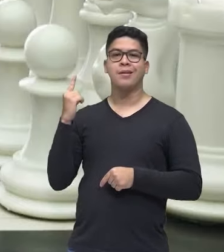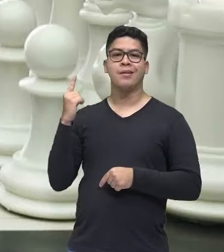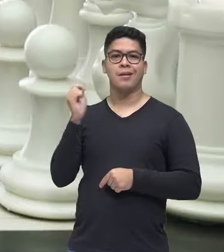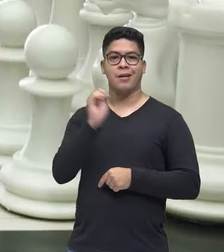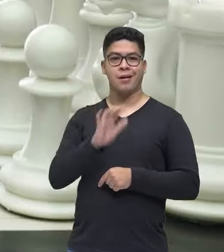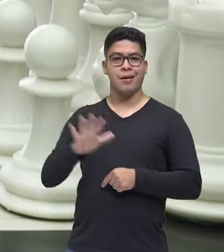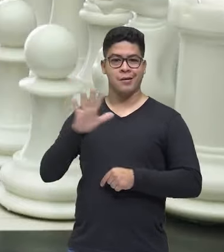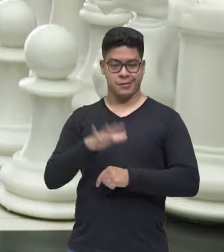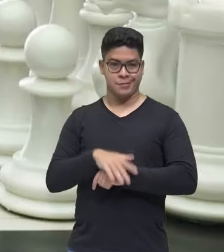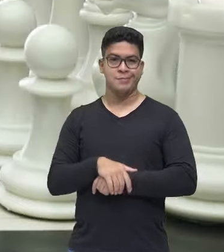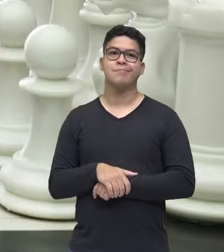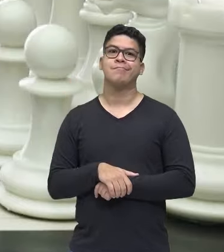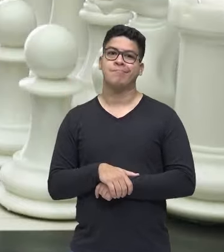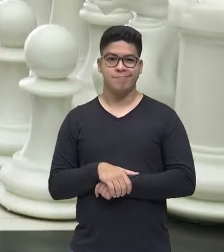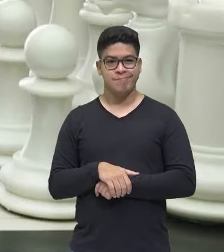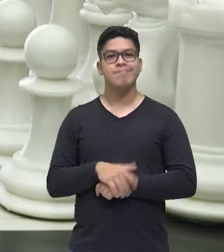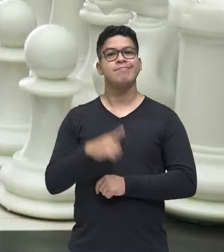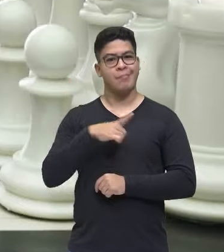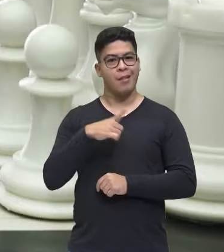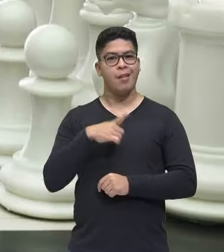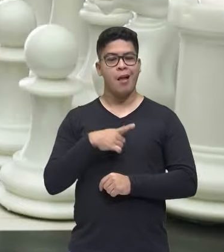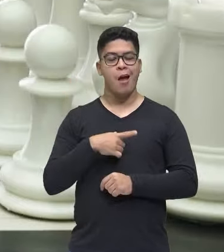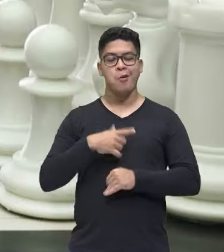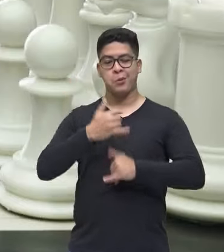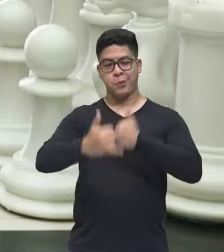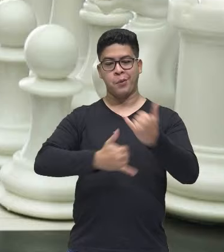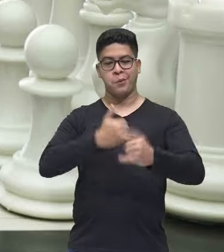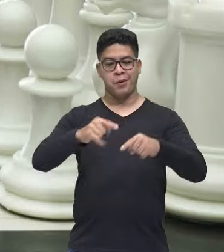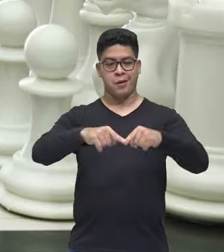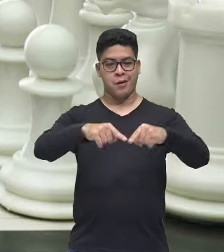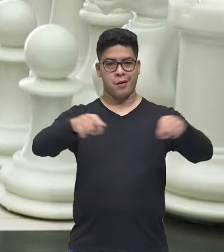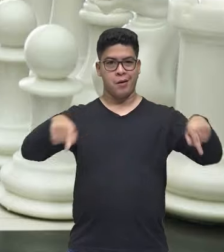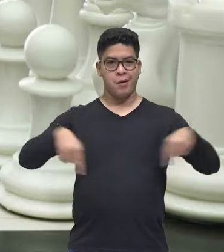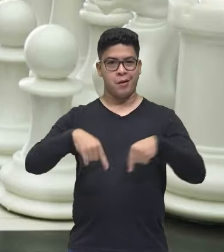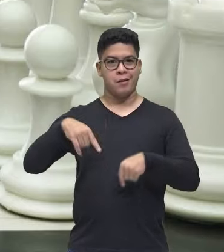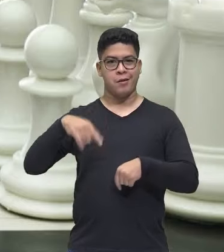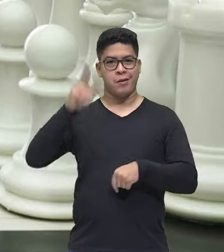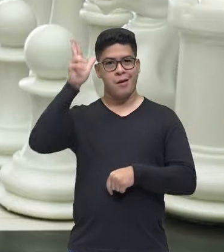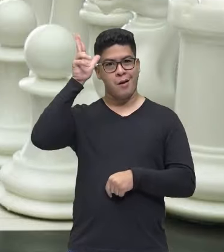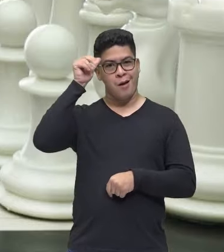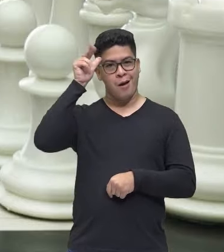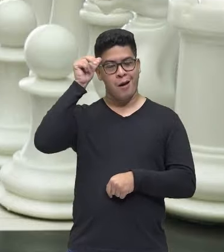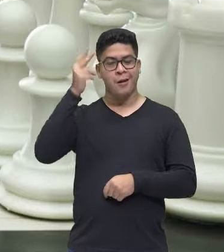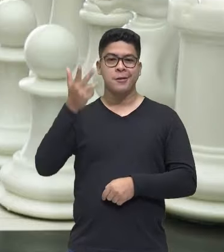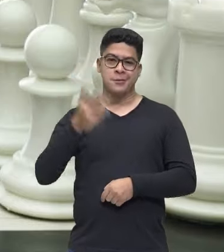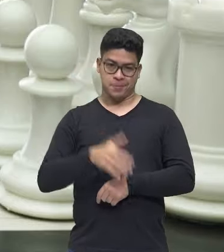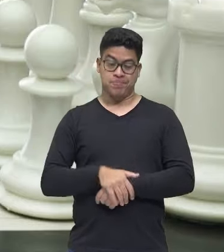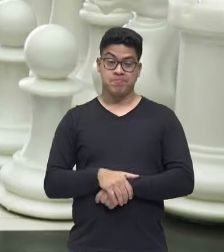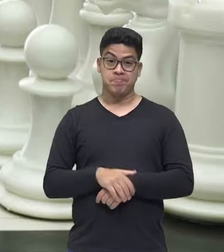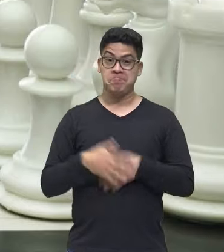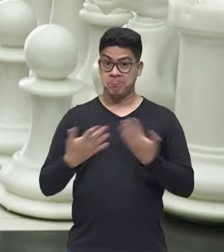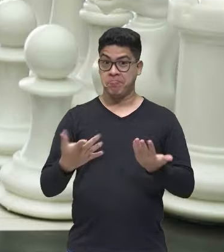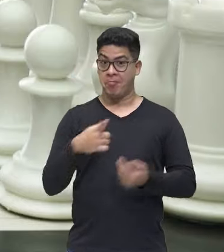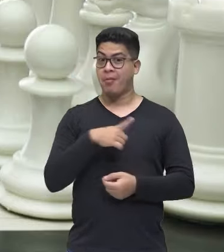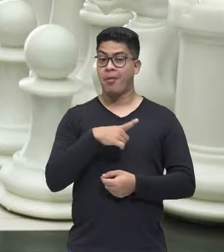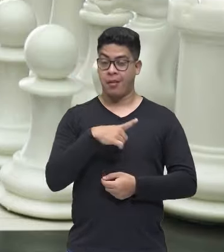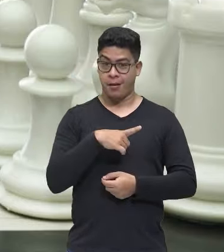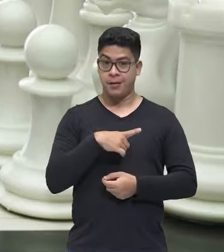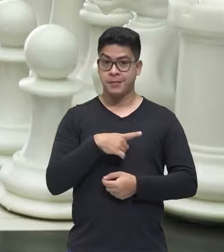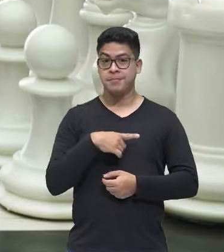eu estou num jogo de tabuleiro, acabei sendo uma peça agora, e aí nós temos aqui as